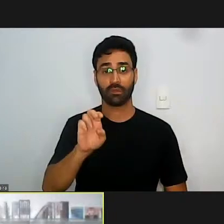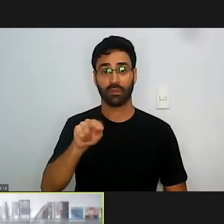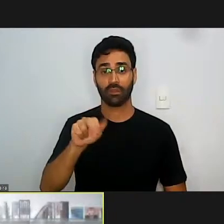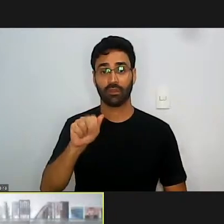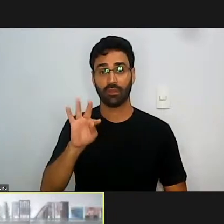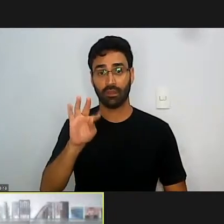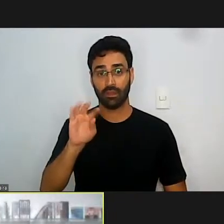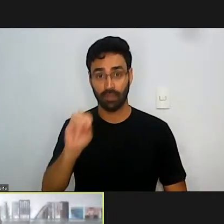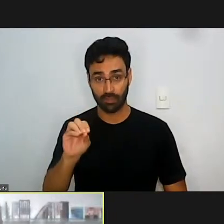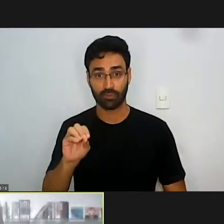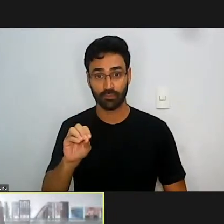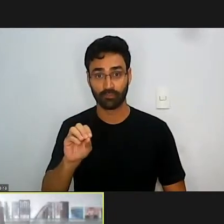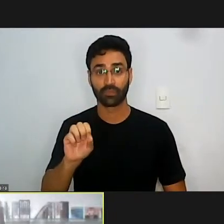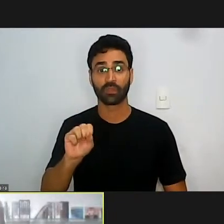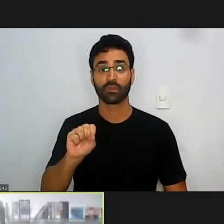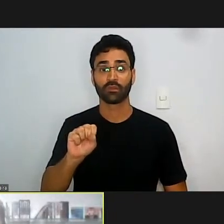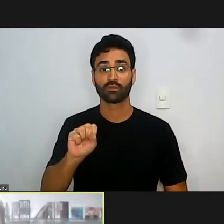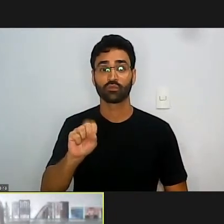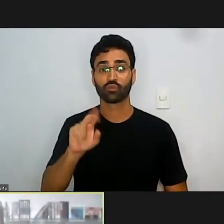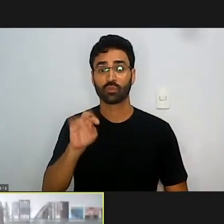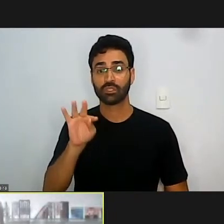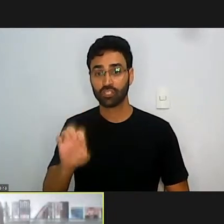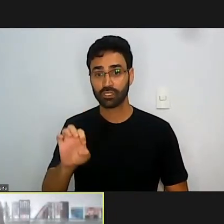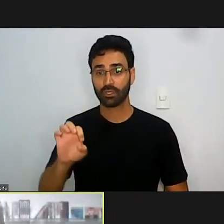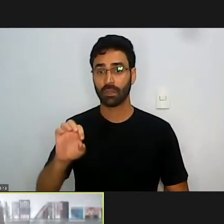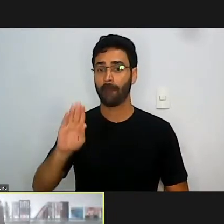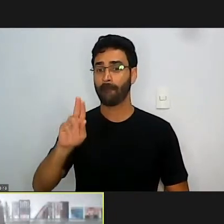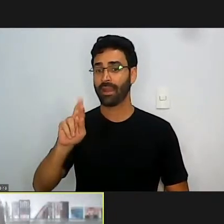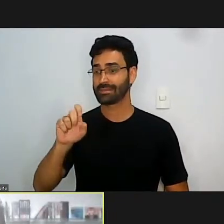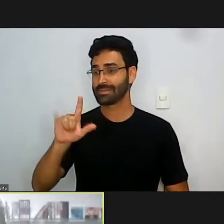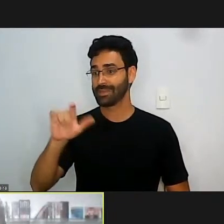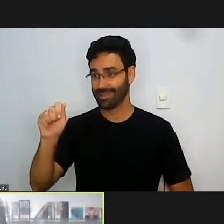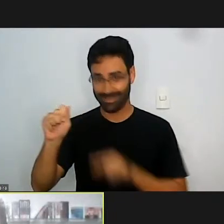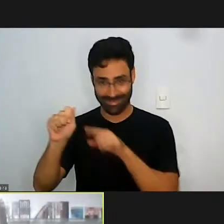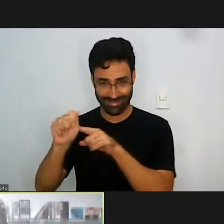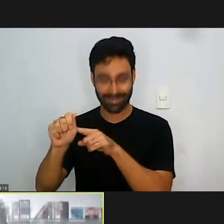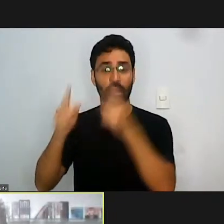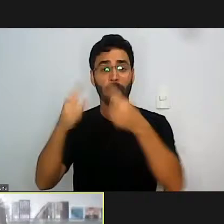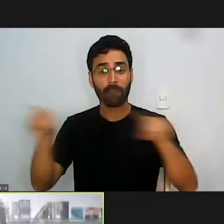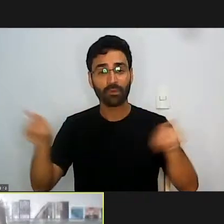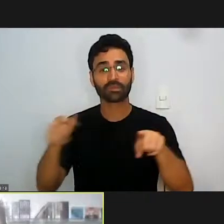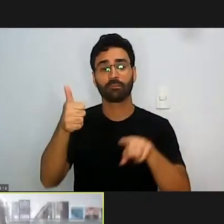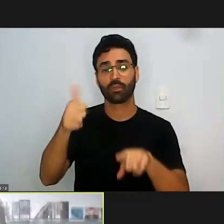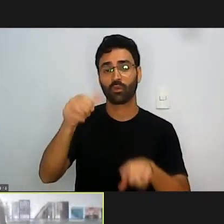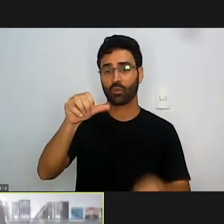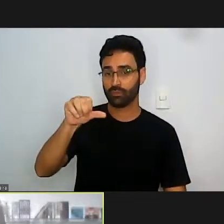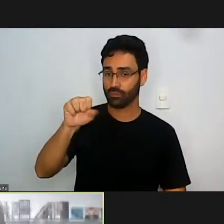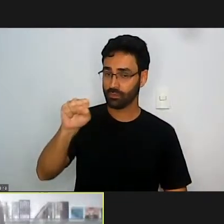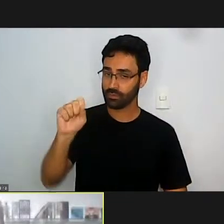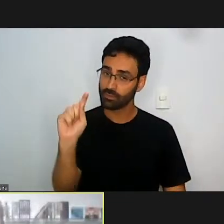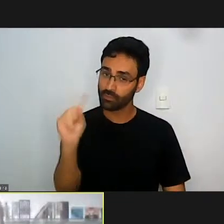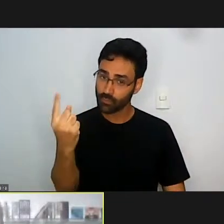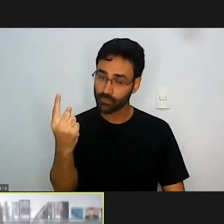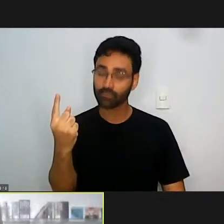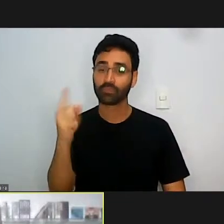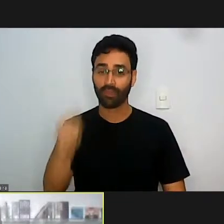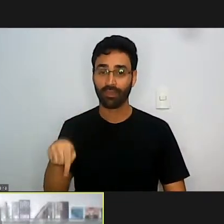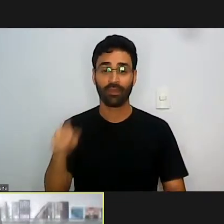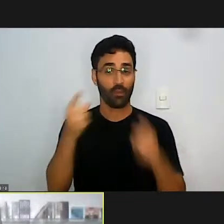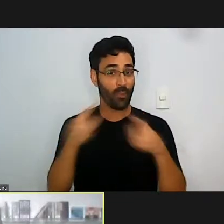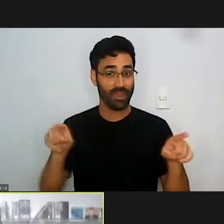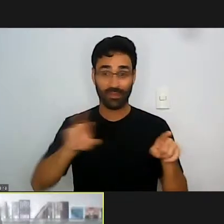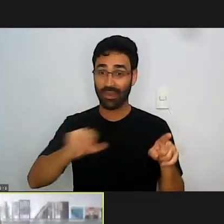Suíte Brasília é de sua autoria, composta em 1981, considerado o hino não oficial